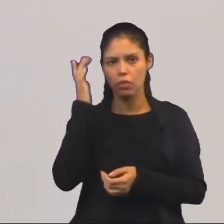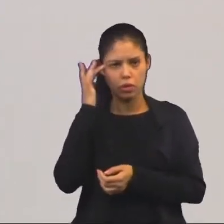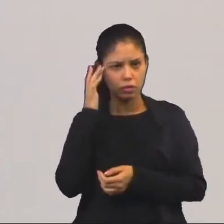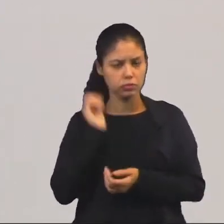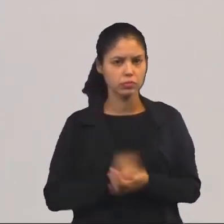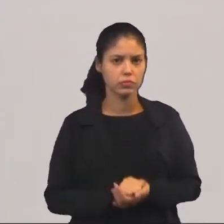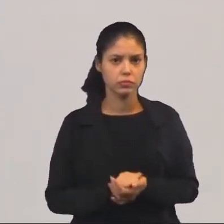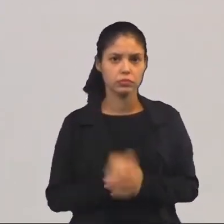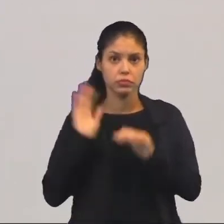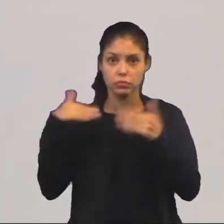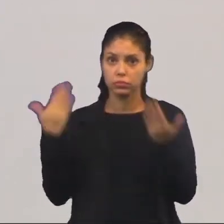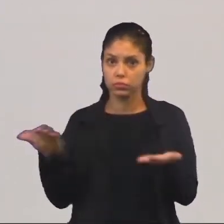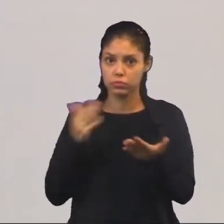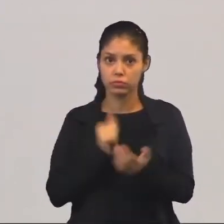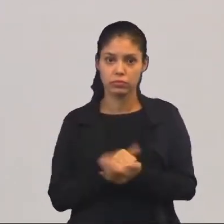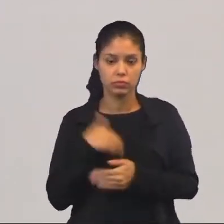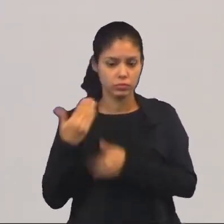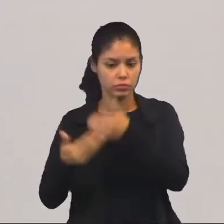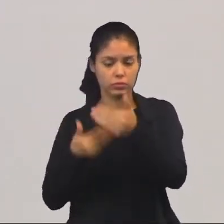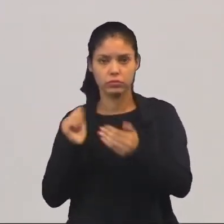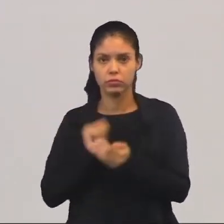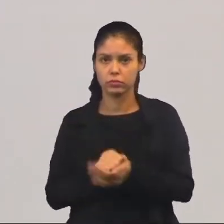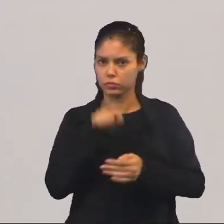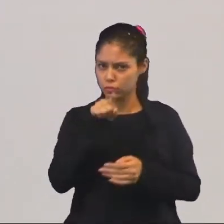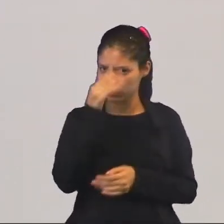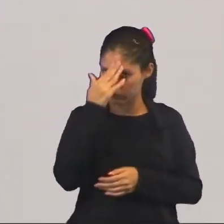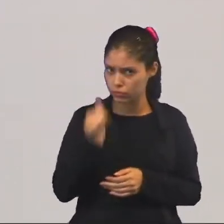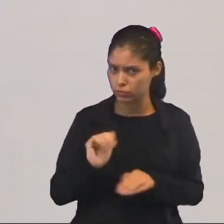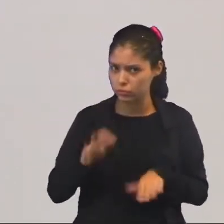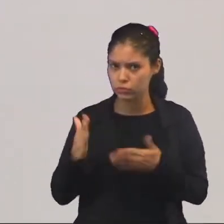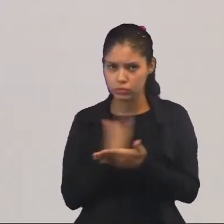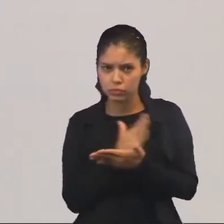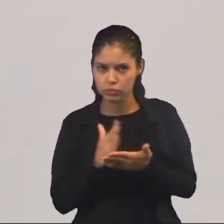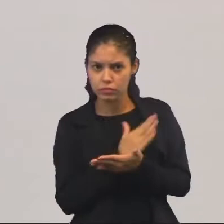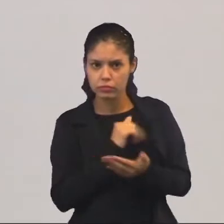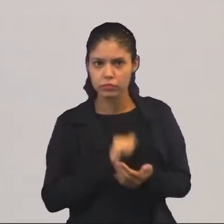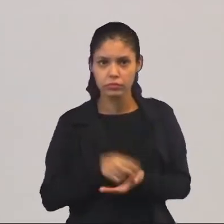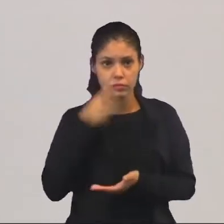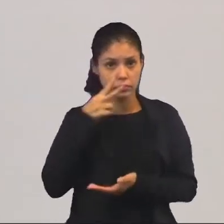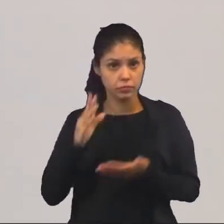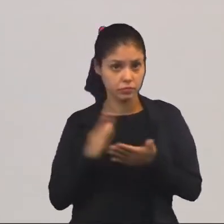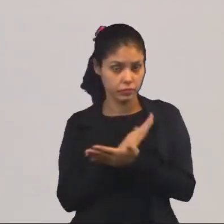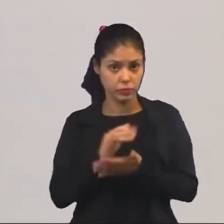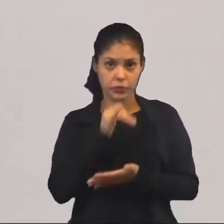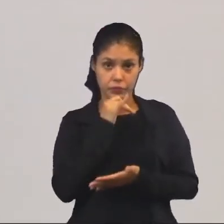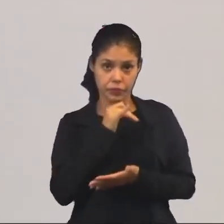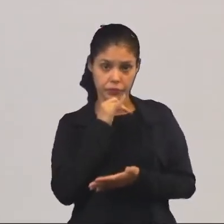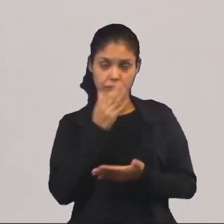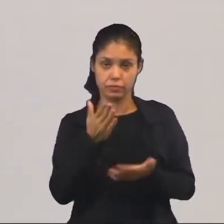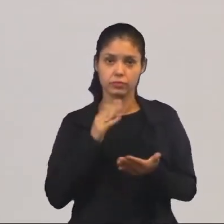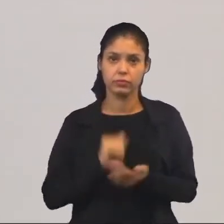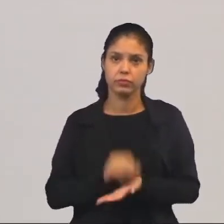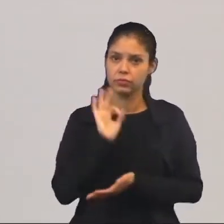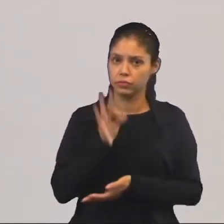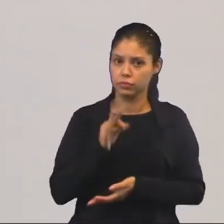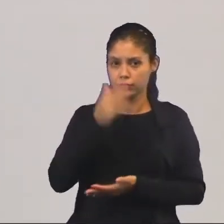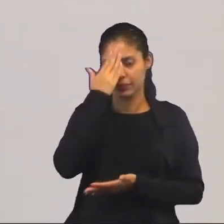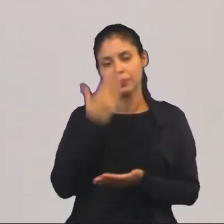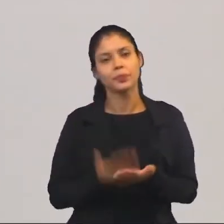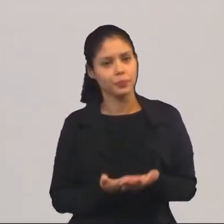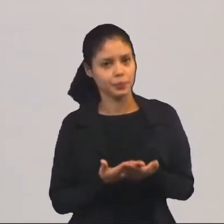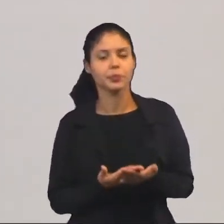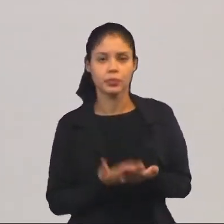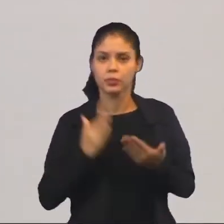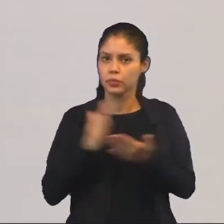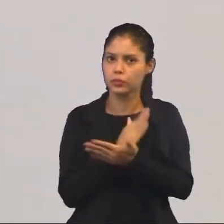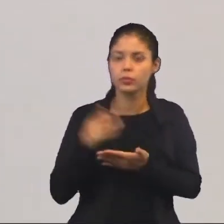vocês acham? Quais serão esses processos? Será que você saberia algum? Vamos ver alguns desses processos e certamente eu acredito